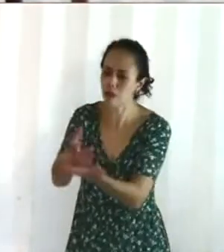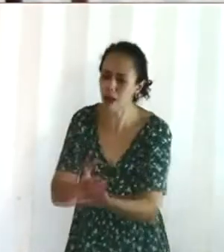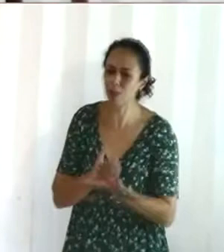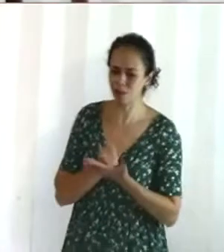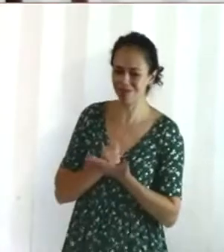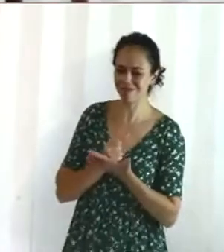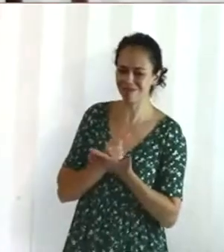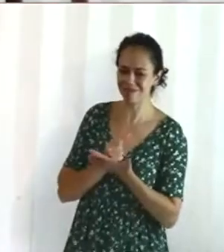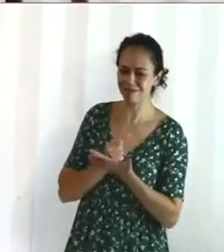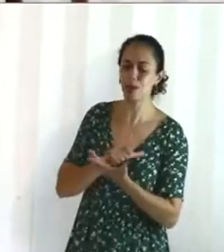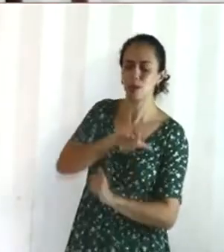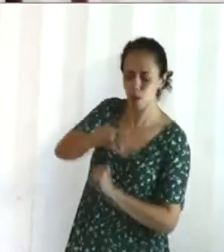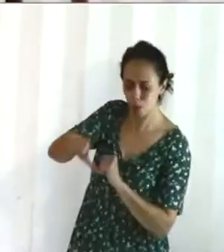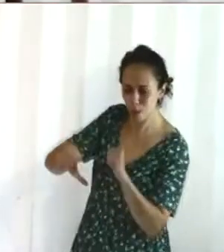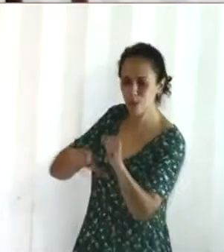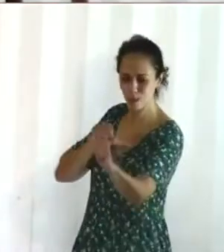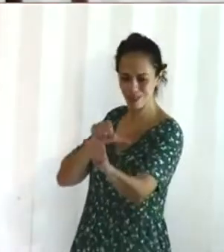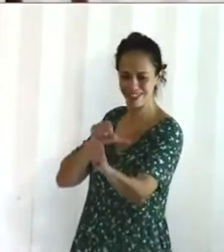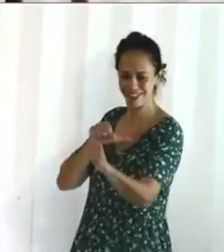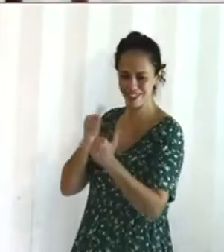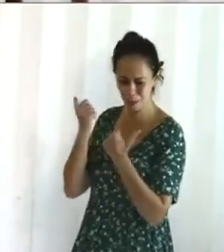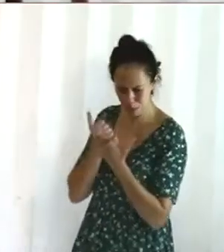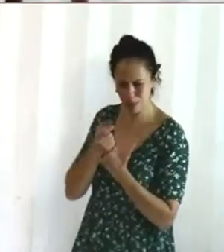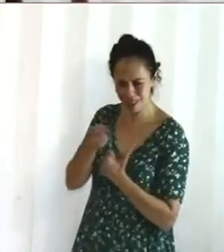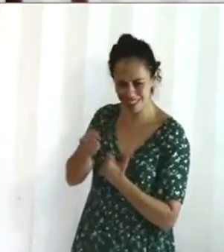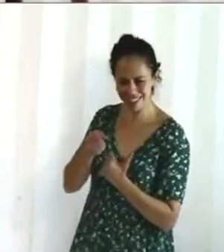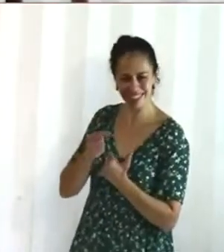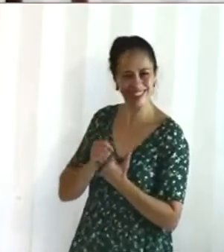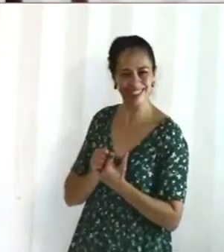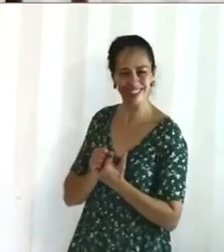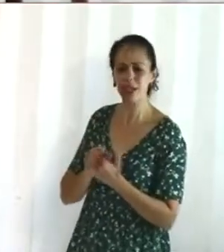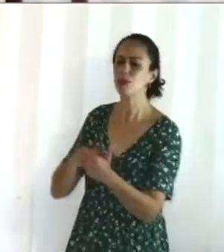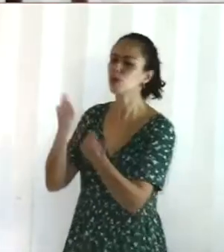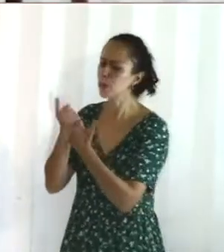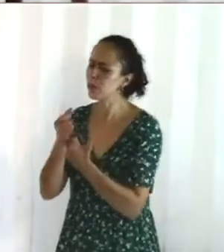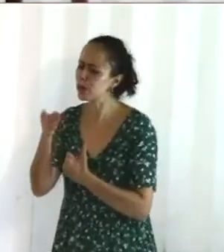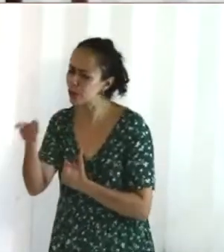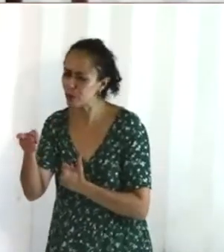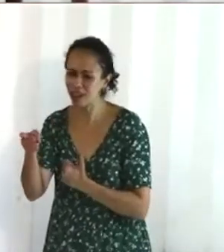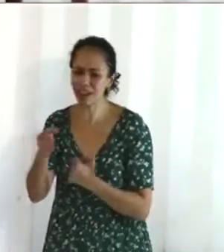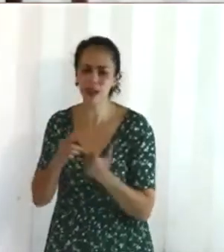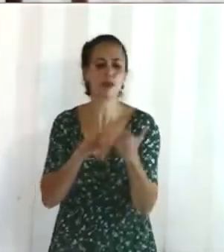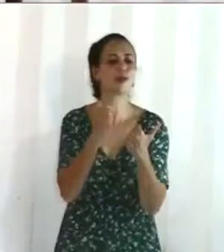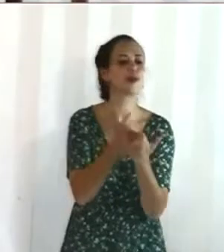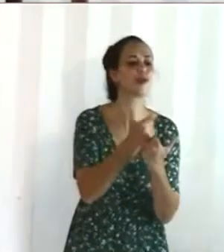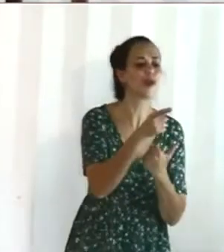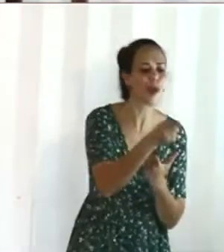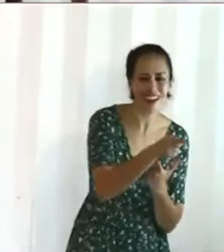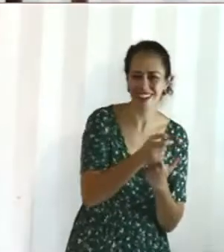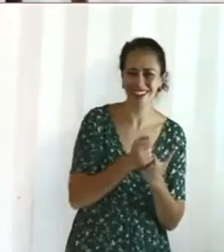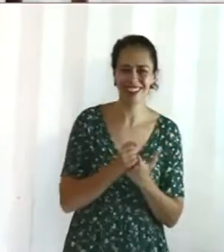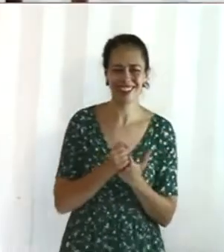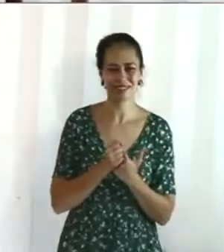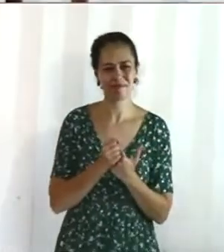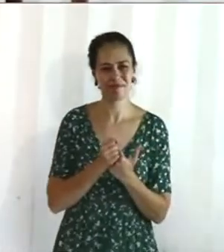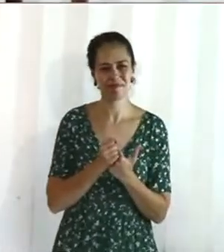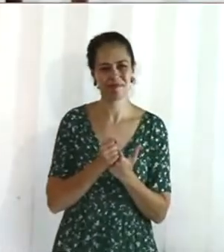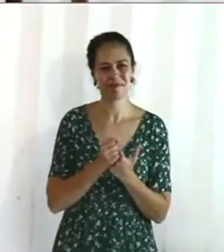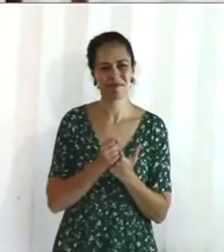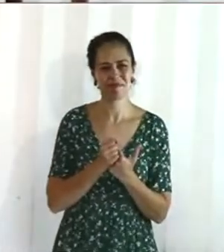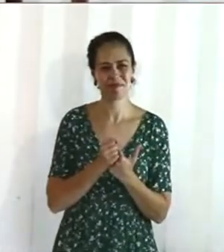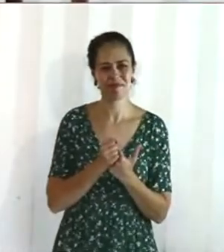E esses poderão desfrutar dessa vida, desse benefício de graça.